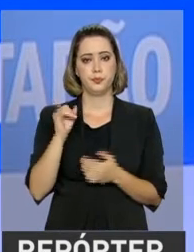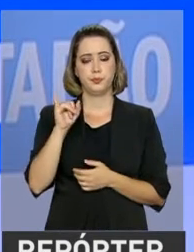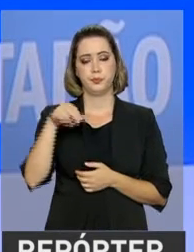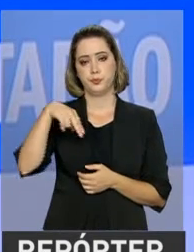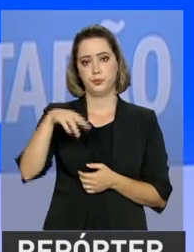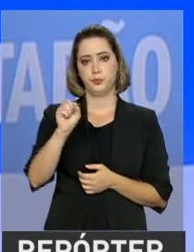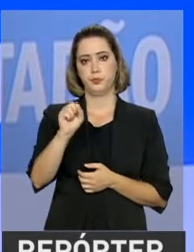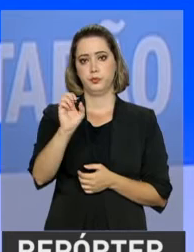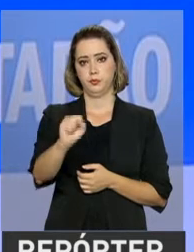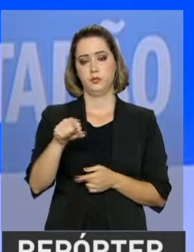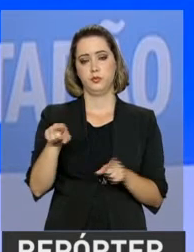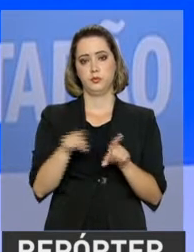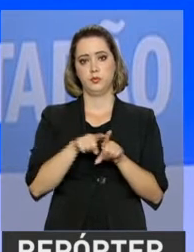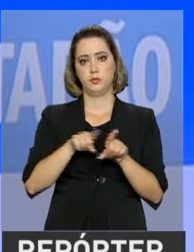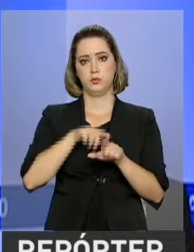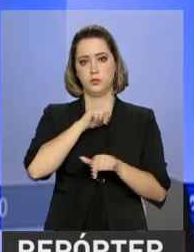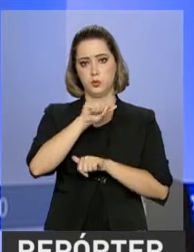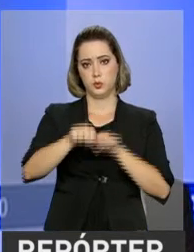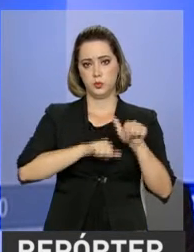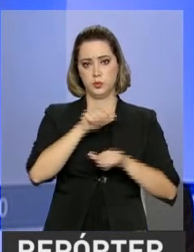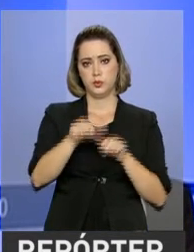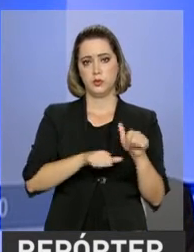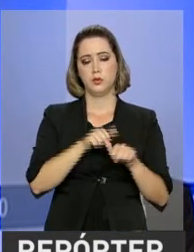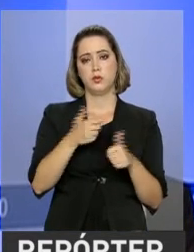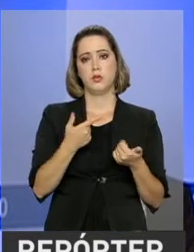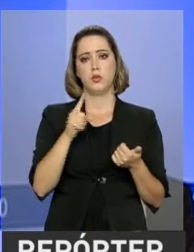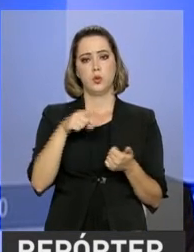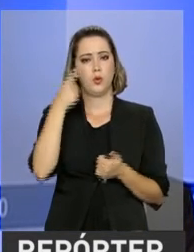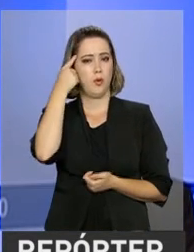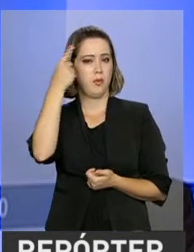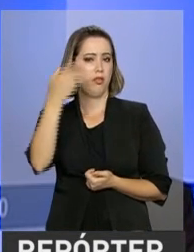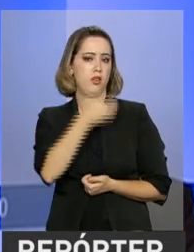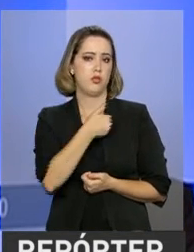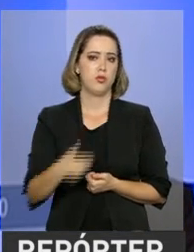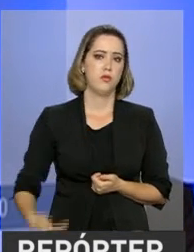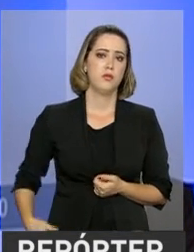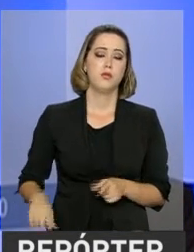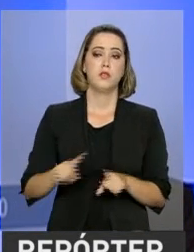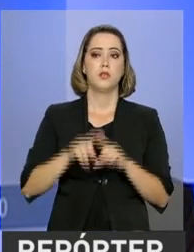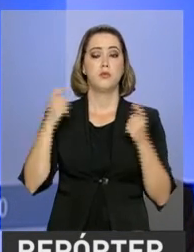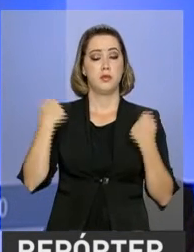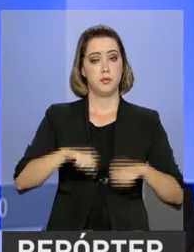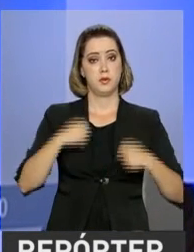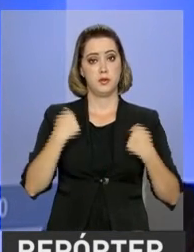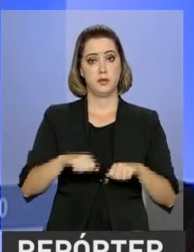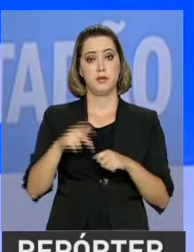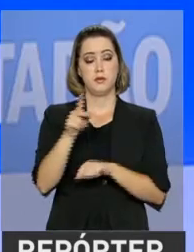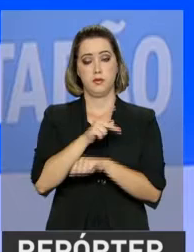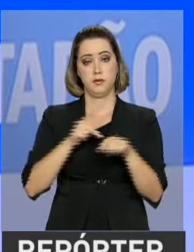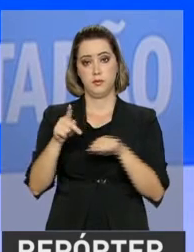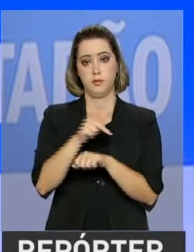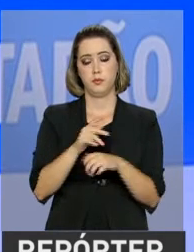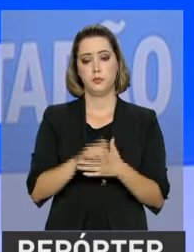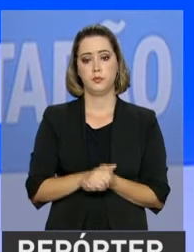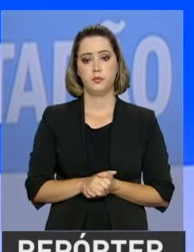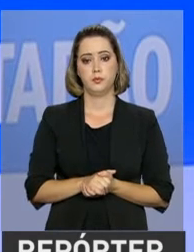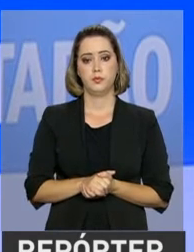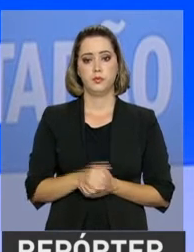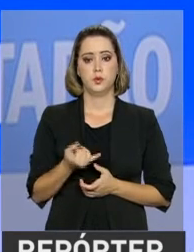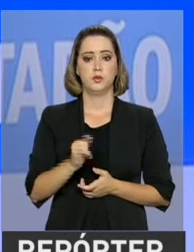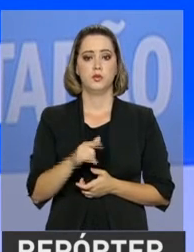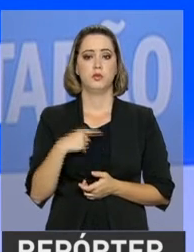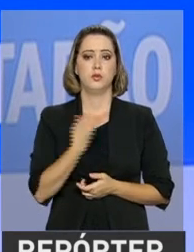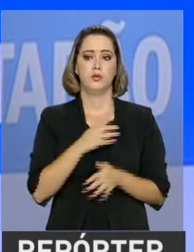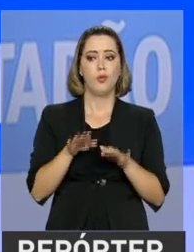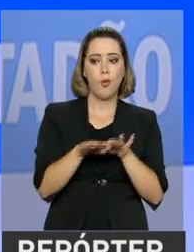ministro afirmou ainda que mudar o regime previdenciário não é uma idéia de governo mas uma necessidade do país porque senão não vamos